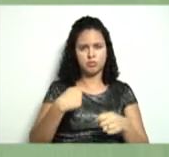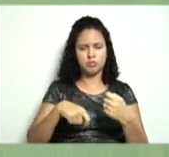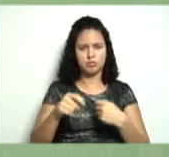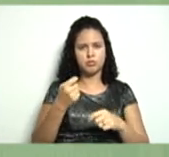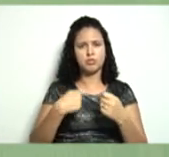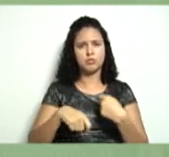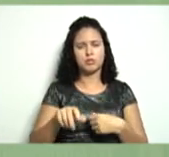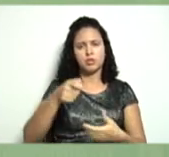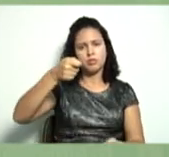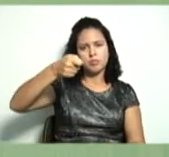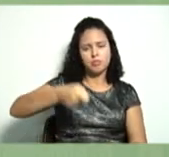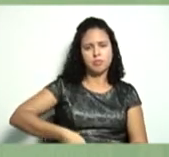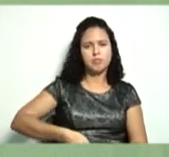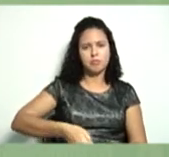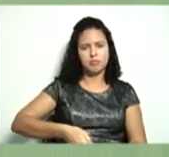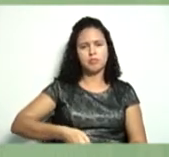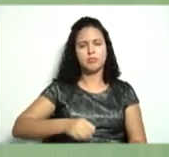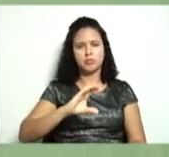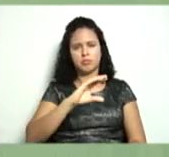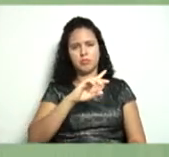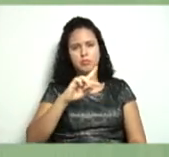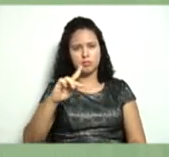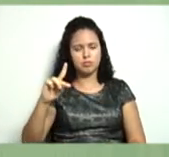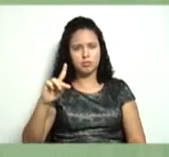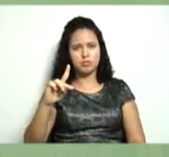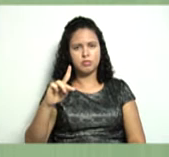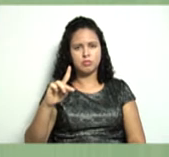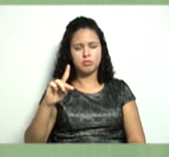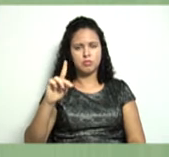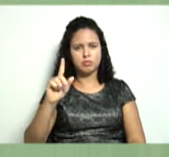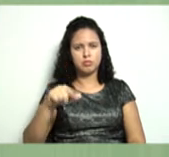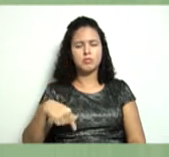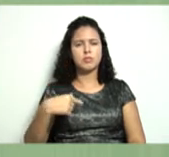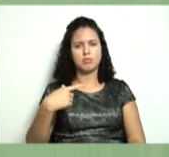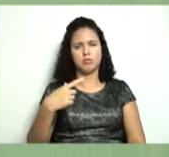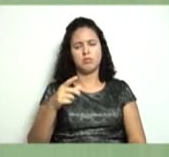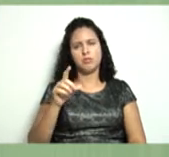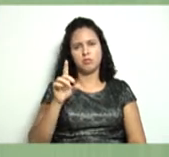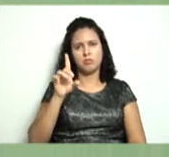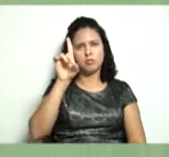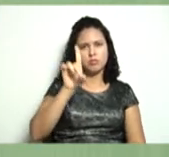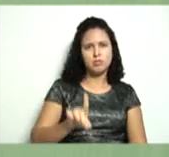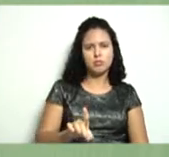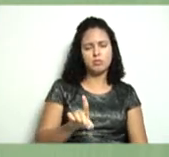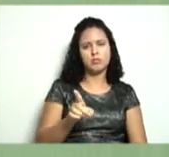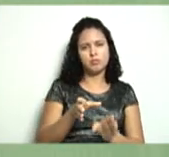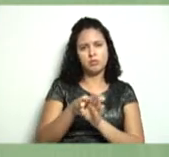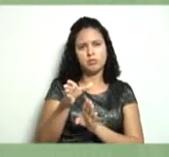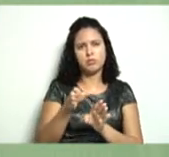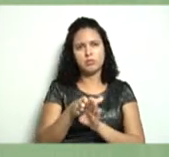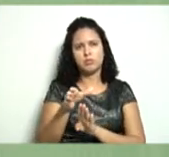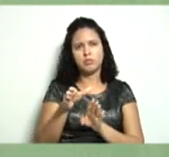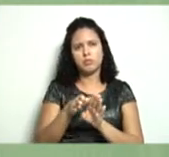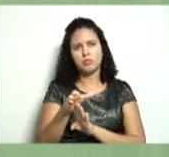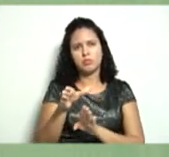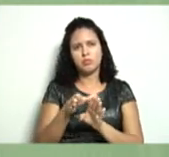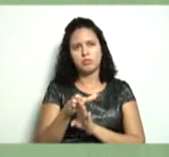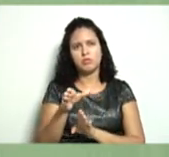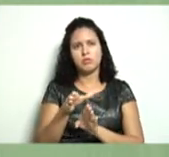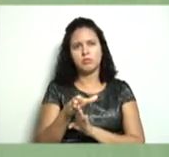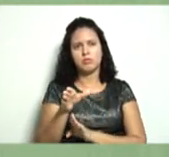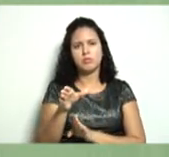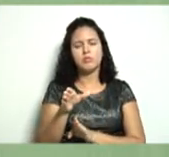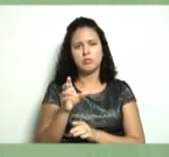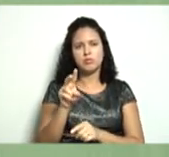órgãos obrigatórios em uma cooperativa são a diretoria ou conselho de administração e o conselho